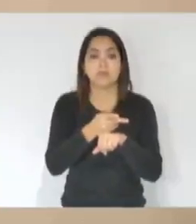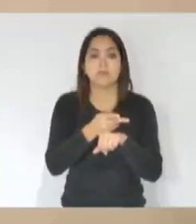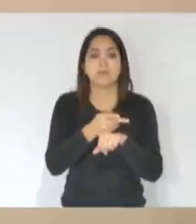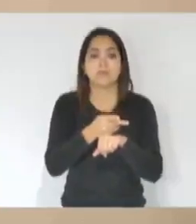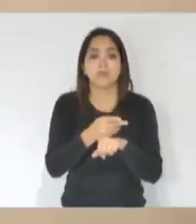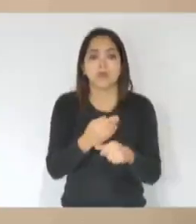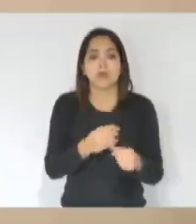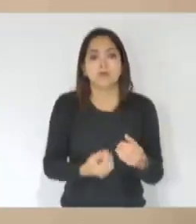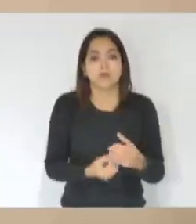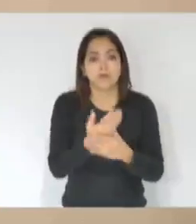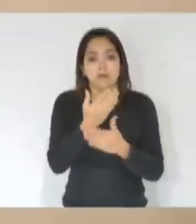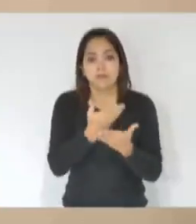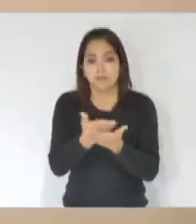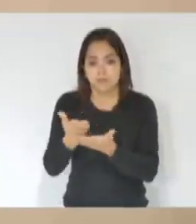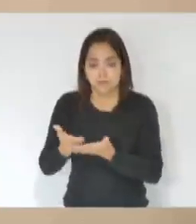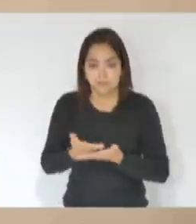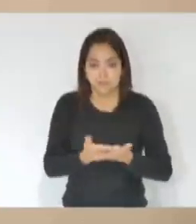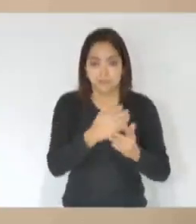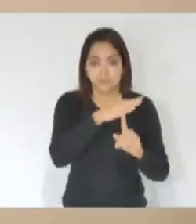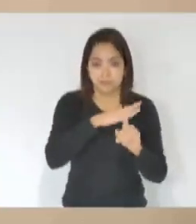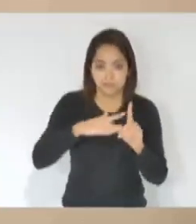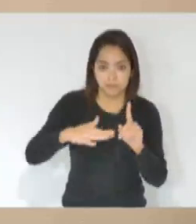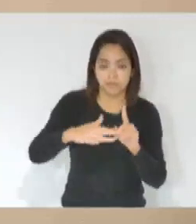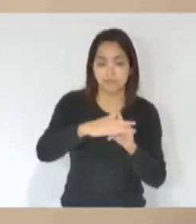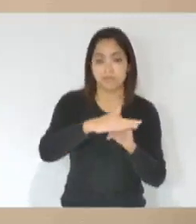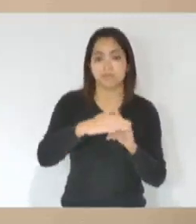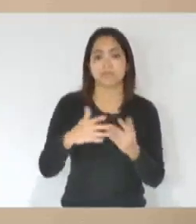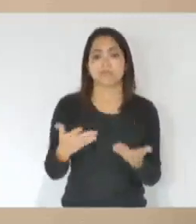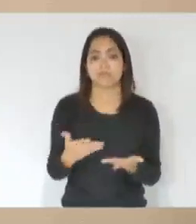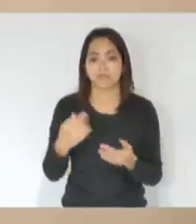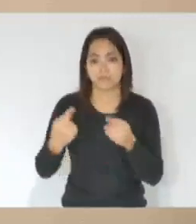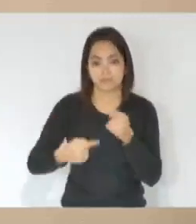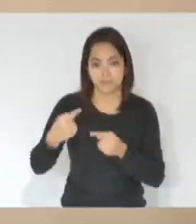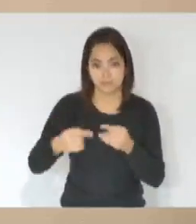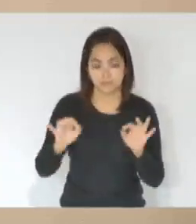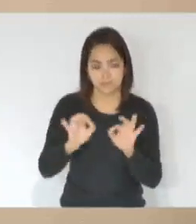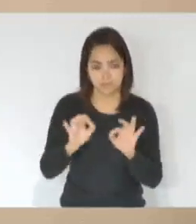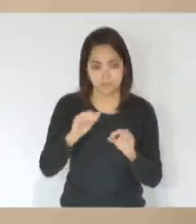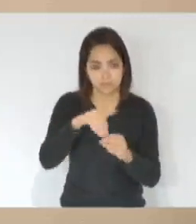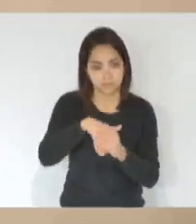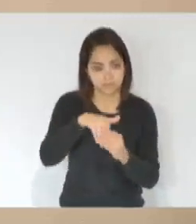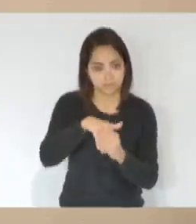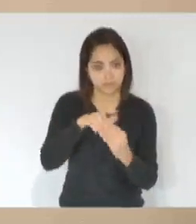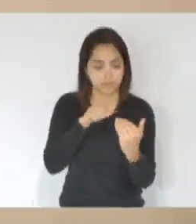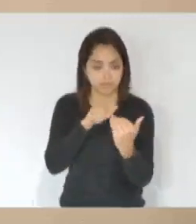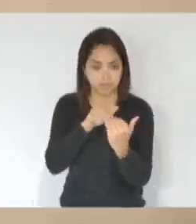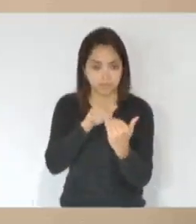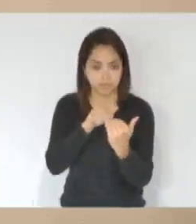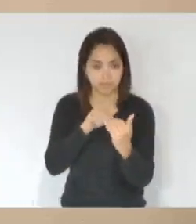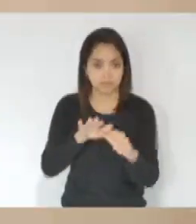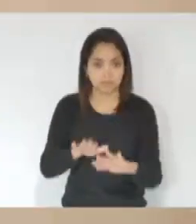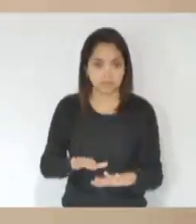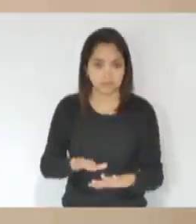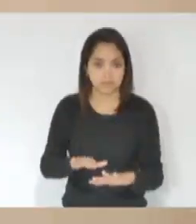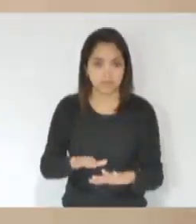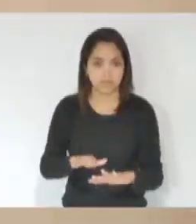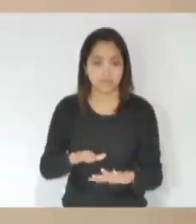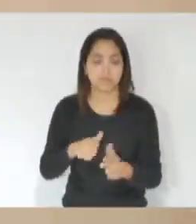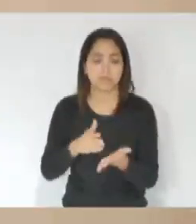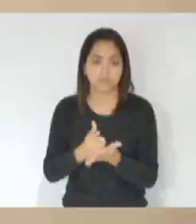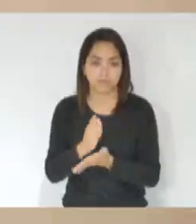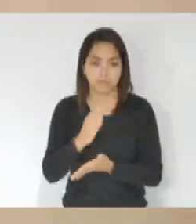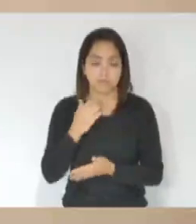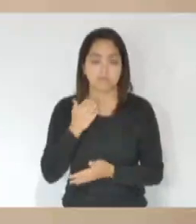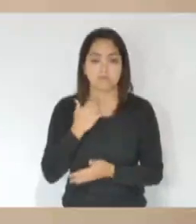reconhecimento do Ministério do Meio Ambiente. Em discussão. Não havendo quem queira discutir, em votação. Deputados que aprovam, permaneçam como se encontram. Aprovado